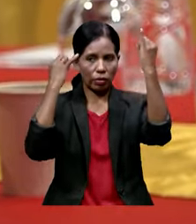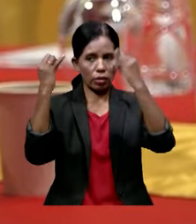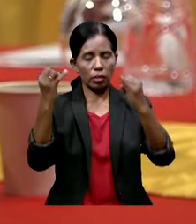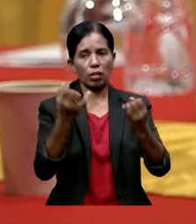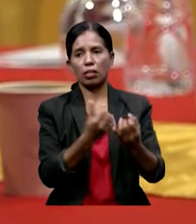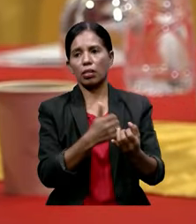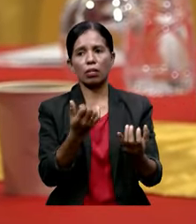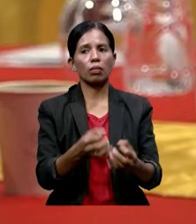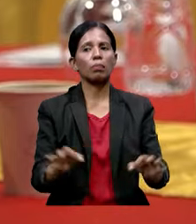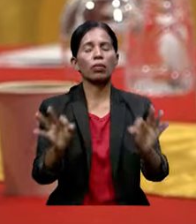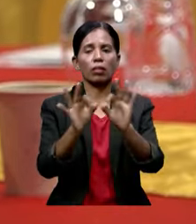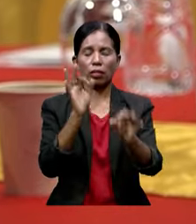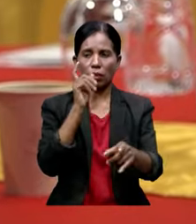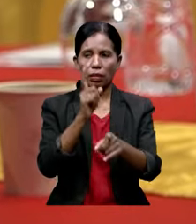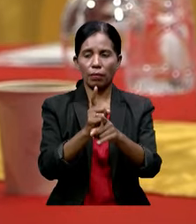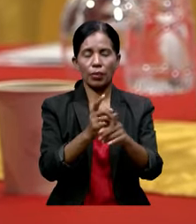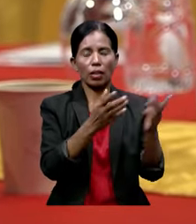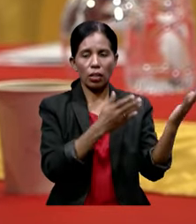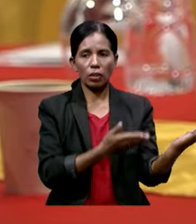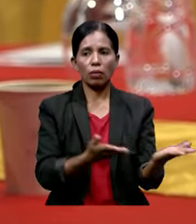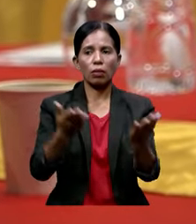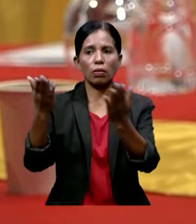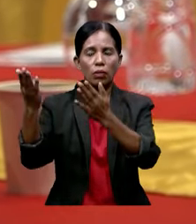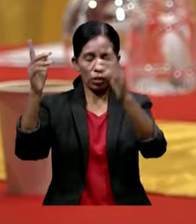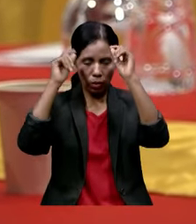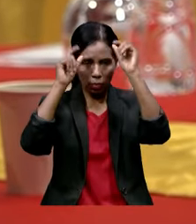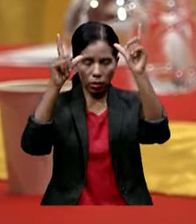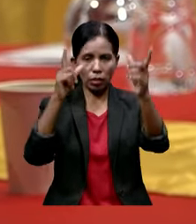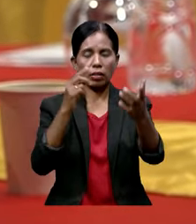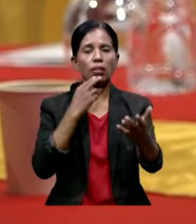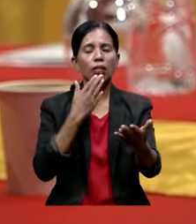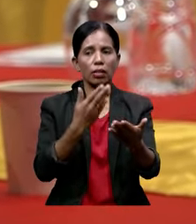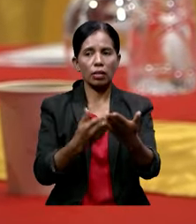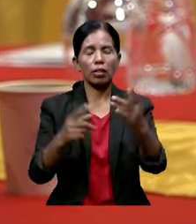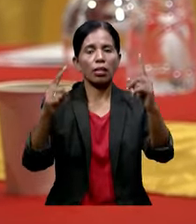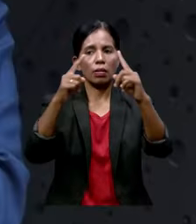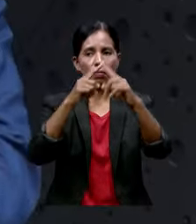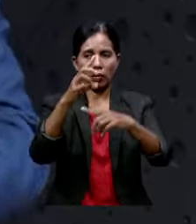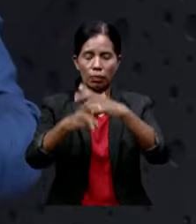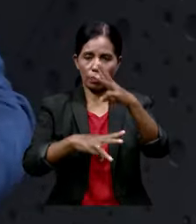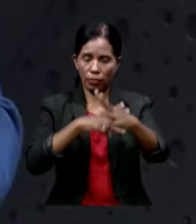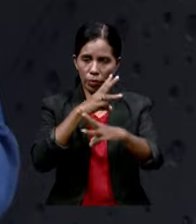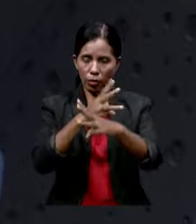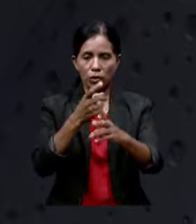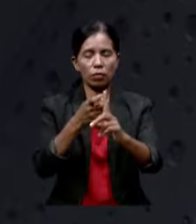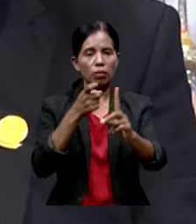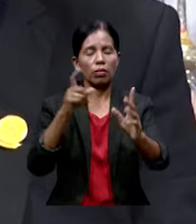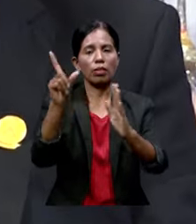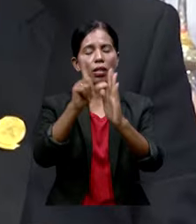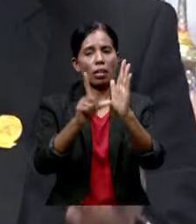importante tebes. Tali da ne hatura tu lori Timor Leste ni diak bam mundu. Hose legislação